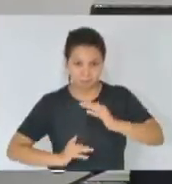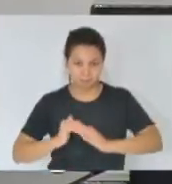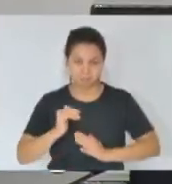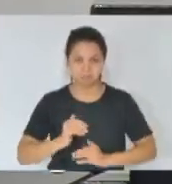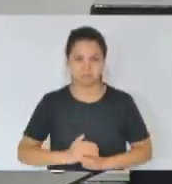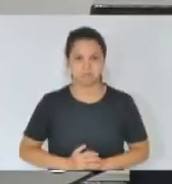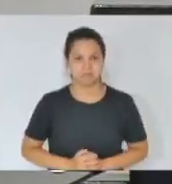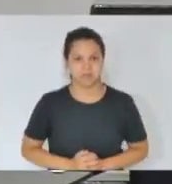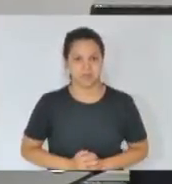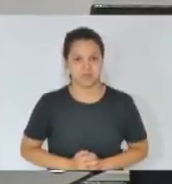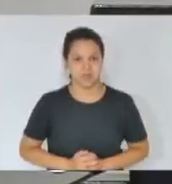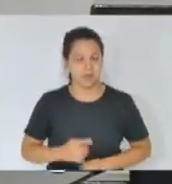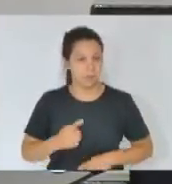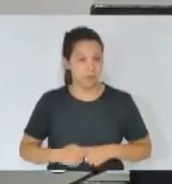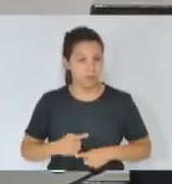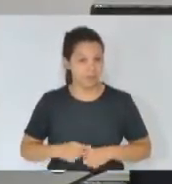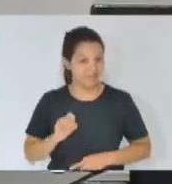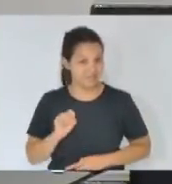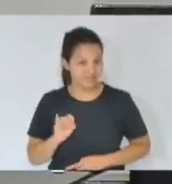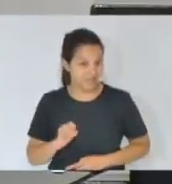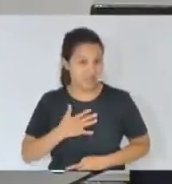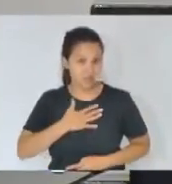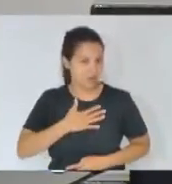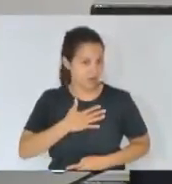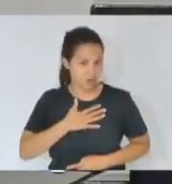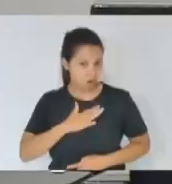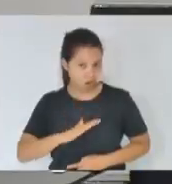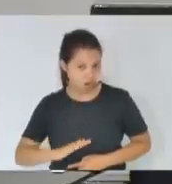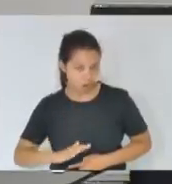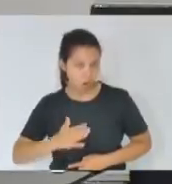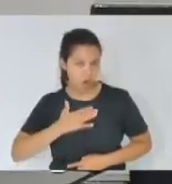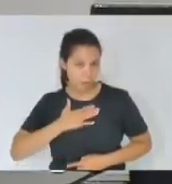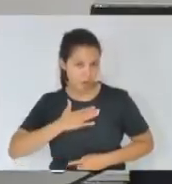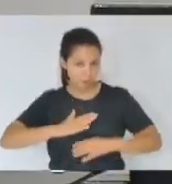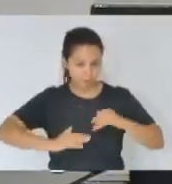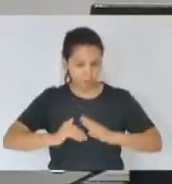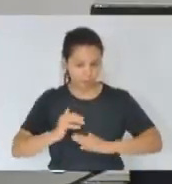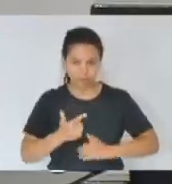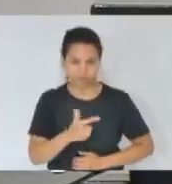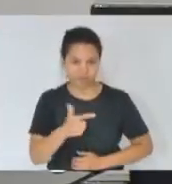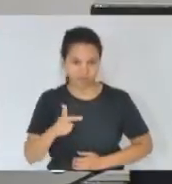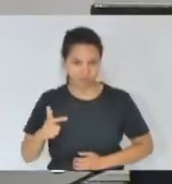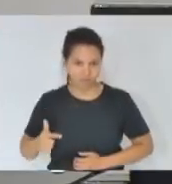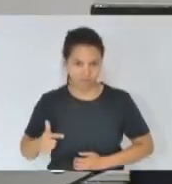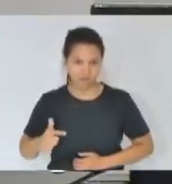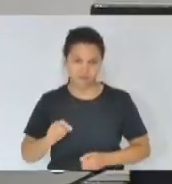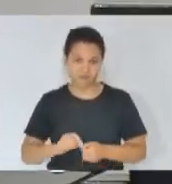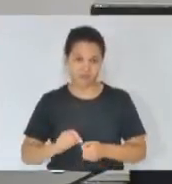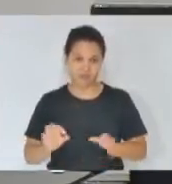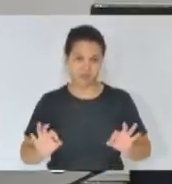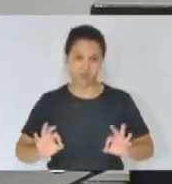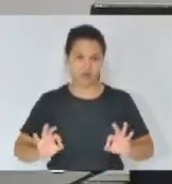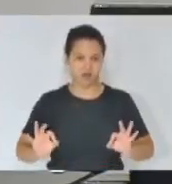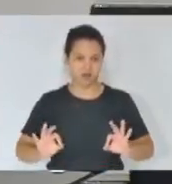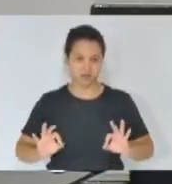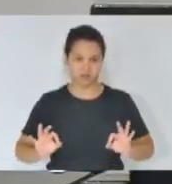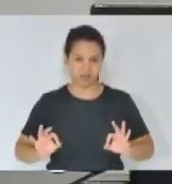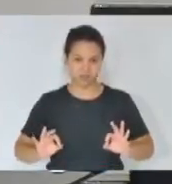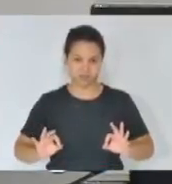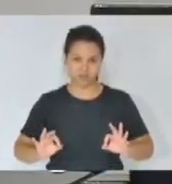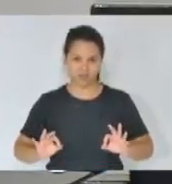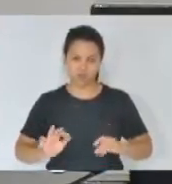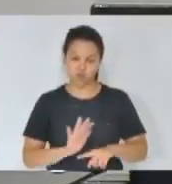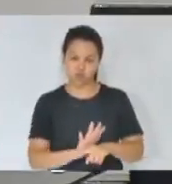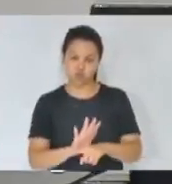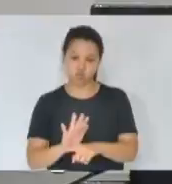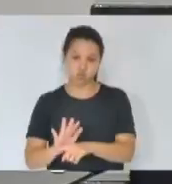Porque se não gostar, se não tiver vocação, não vai fazer nada. Não vai realizar